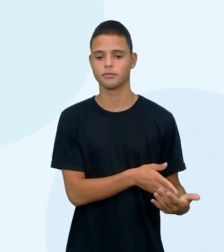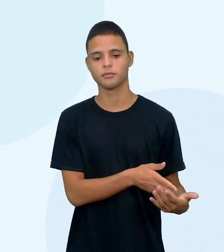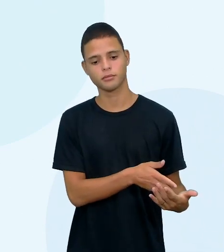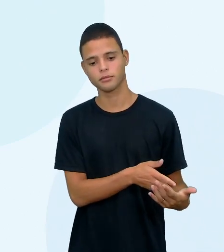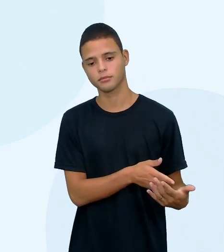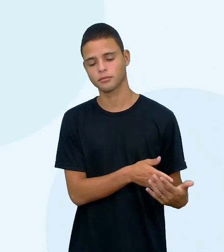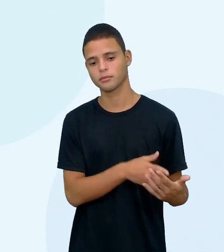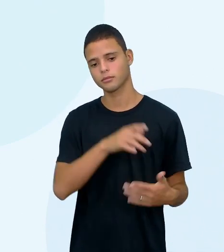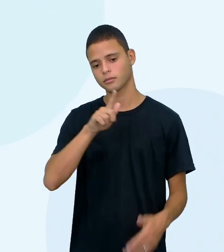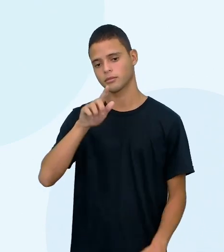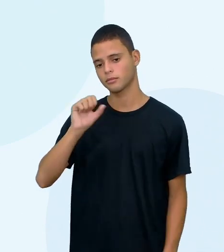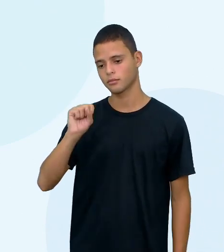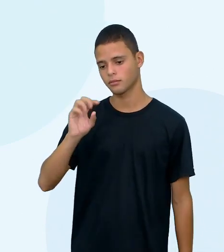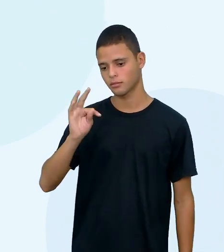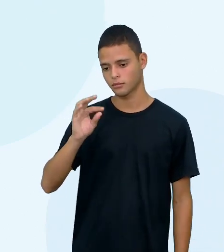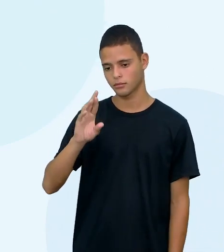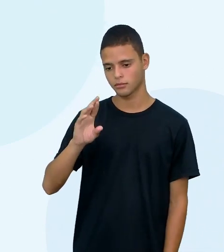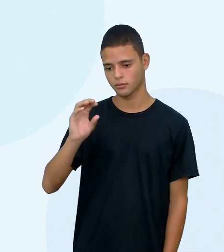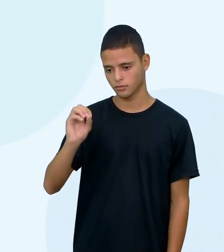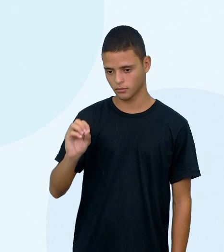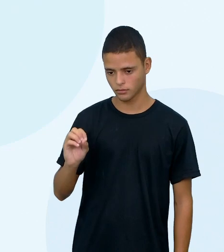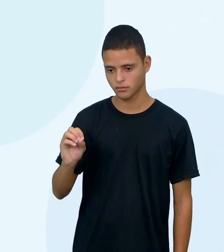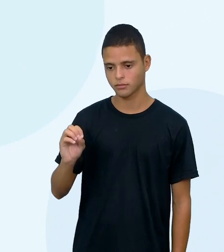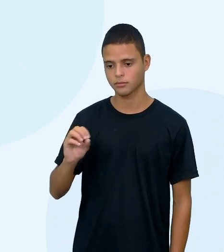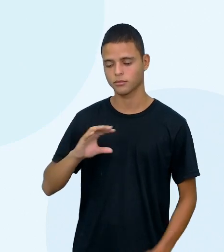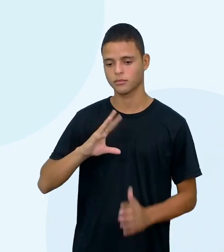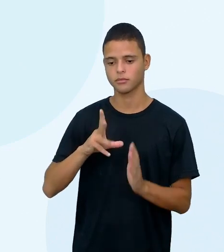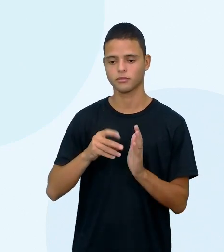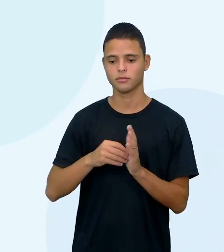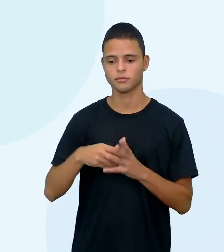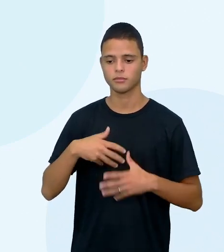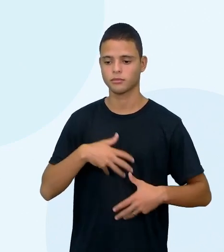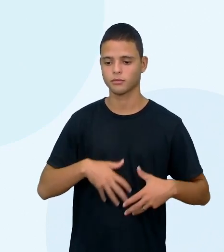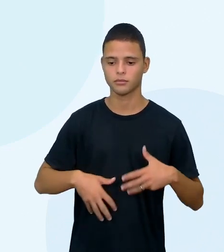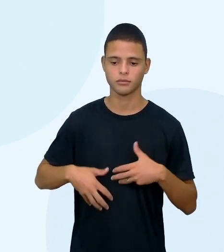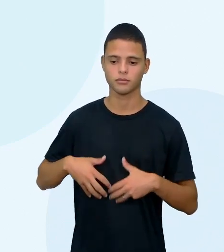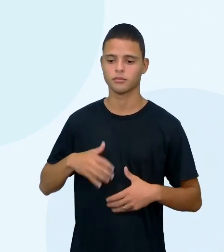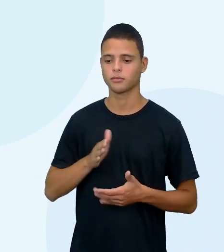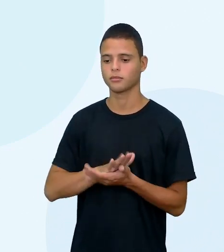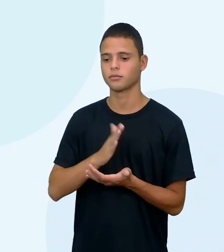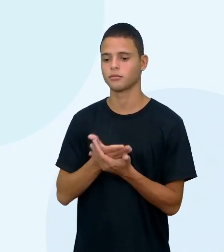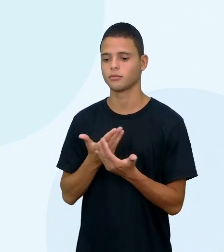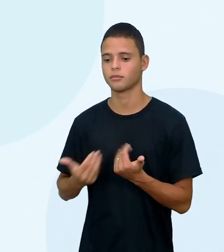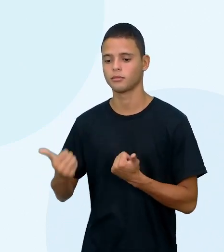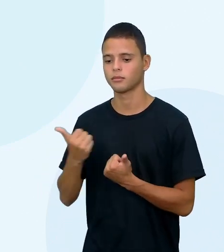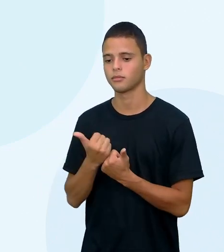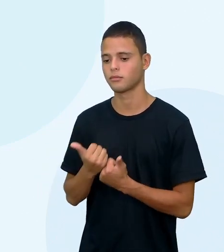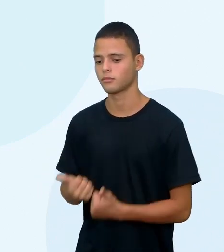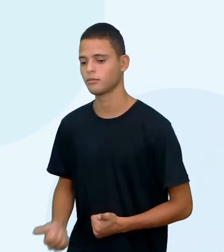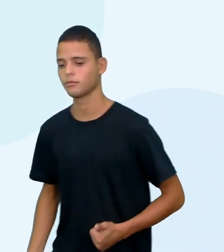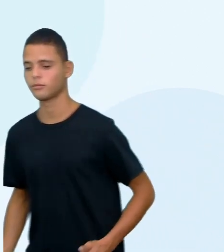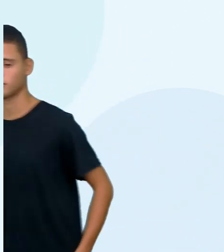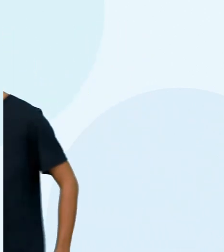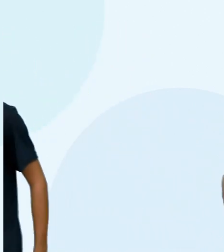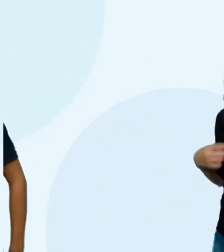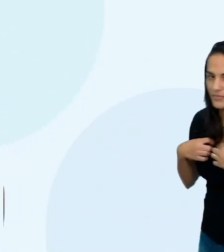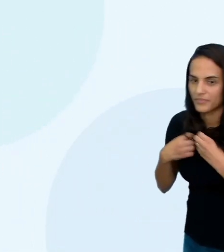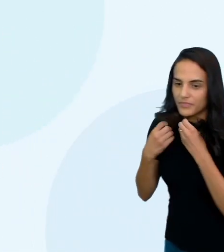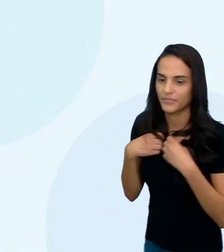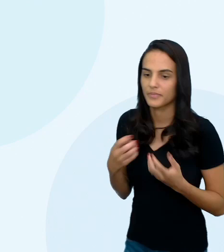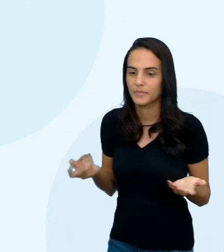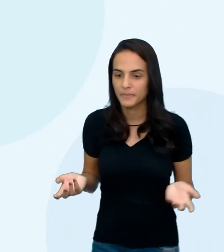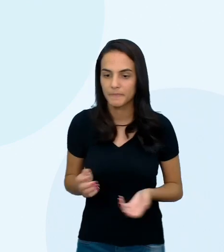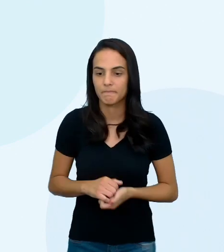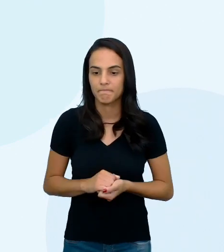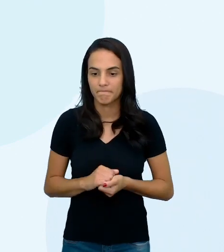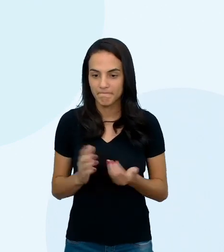no gastrointestinal, né, em todos os órgãos gastrointestinais, na própria boca já começa a ação enzimática